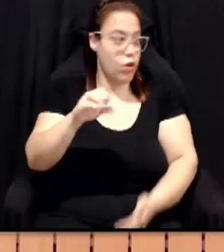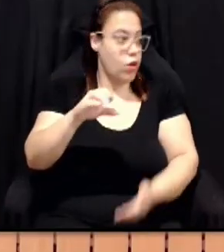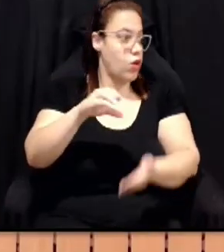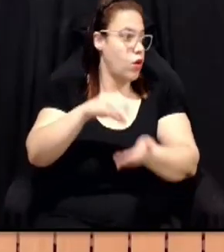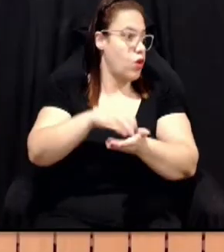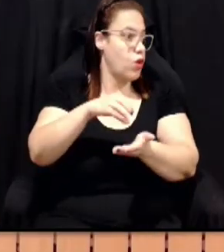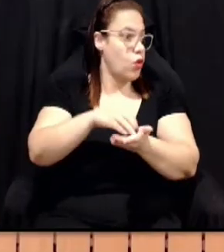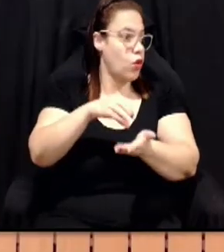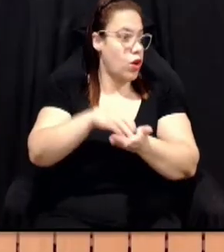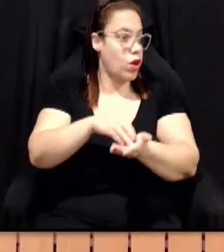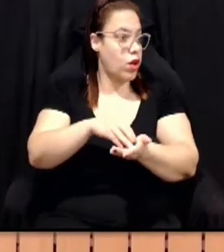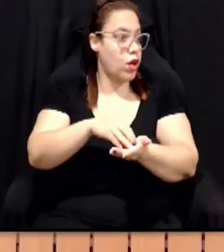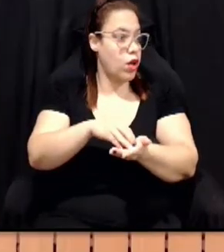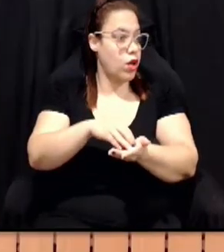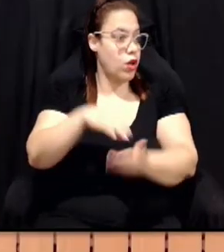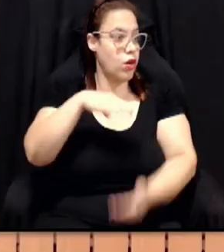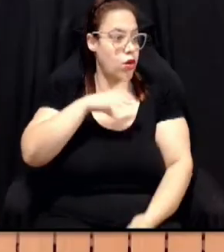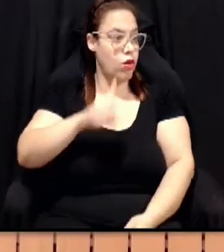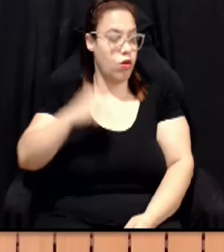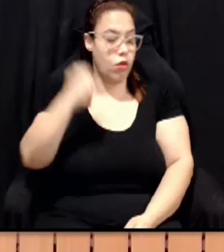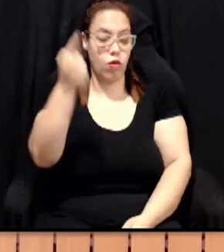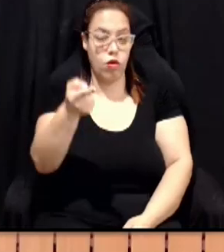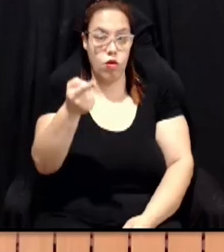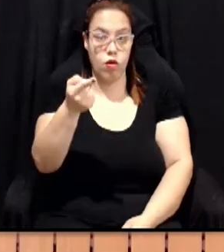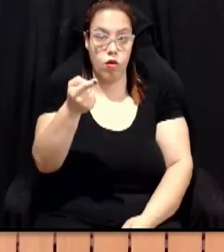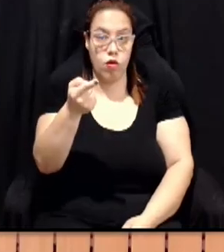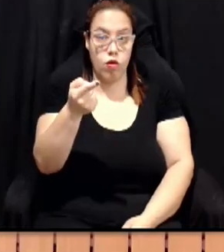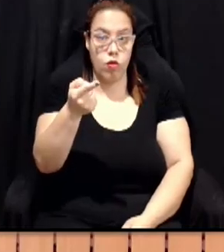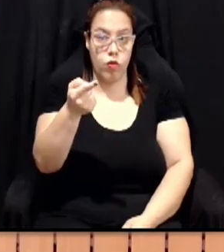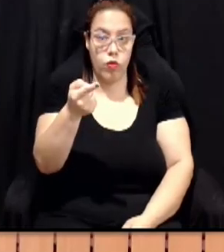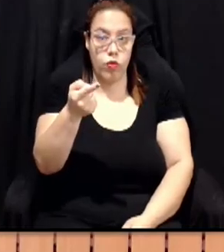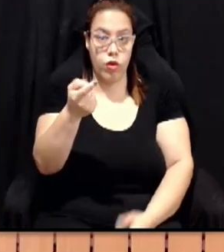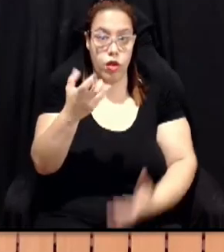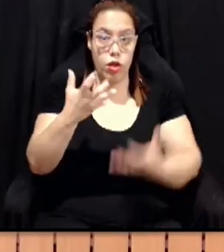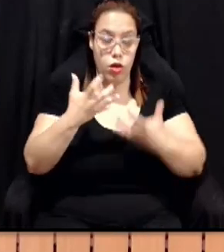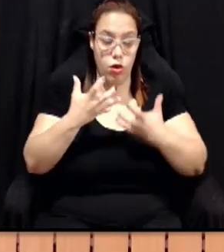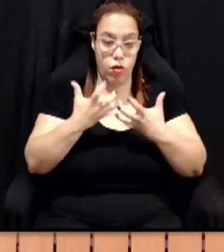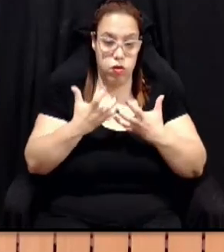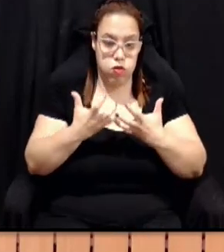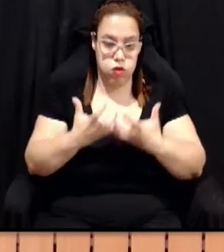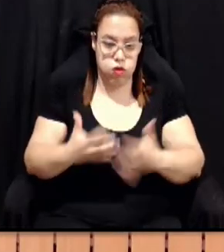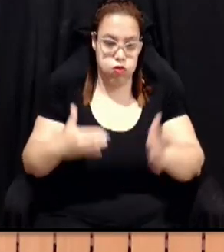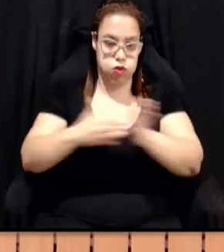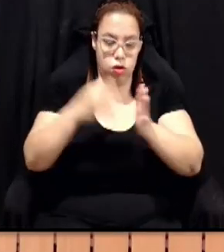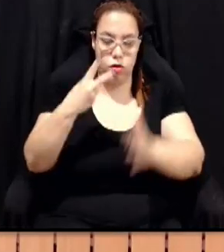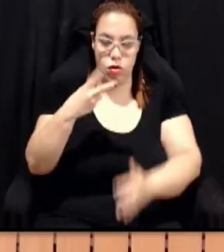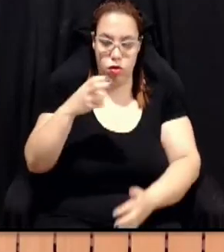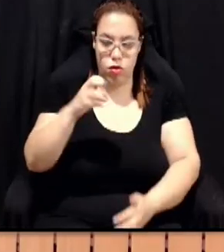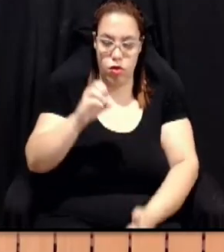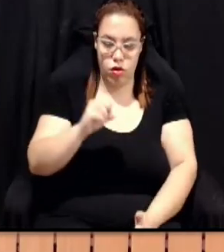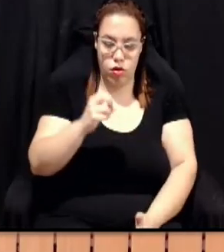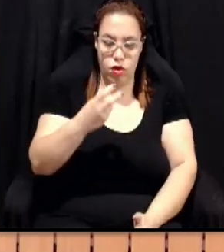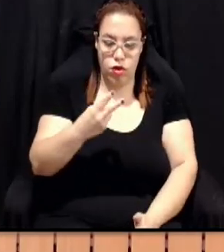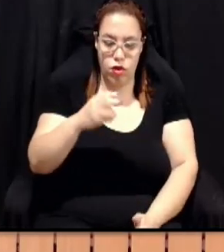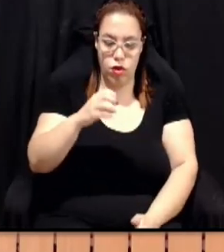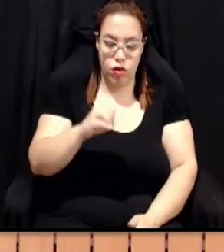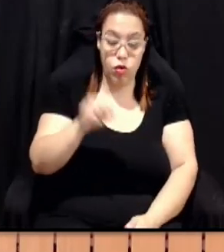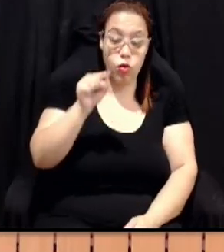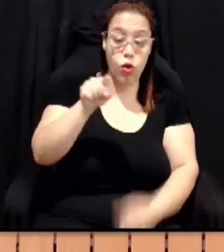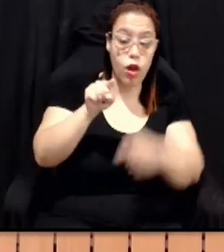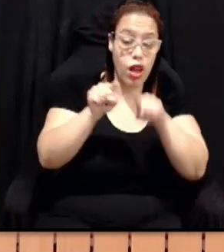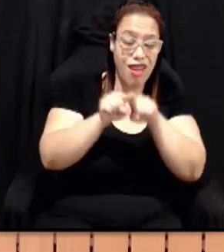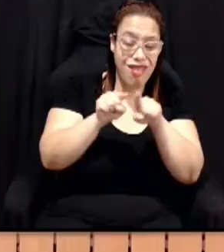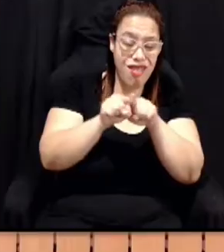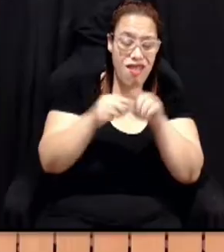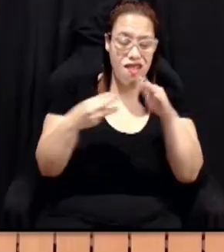né? E depois, isso inclusive sobrecarregou o sistema quando chegou em 2020. Foi ele também que